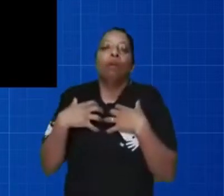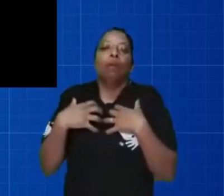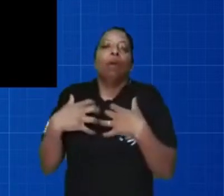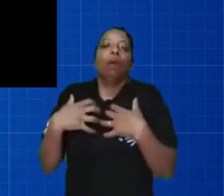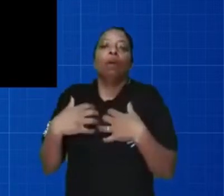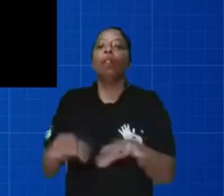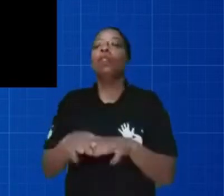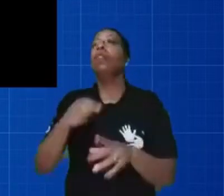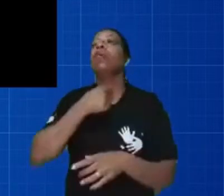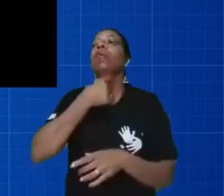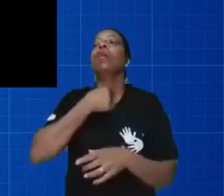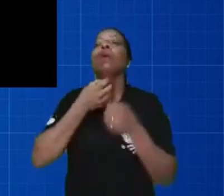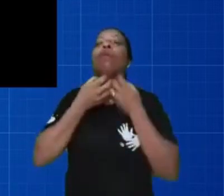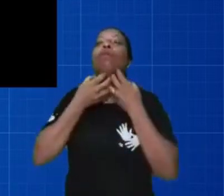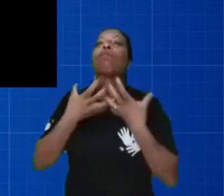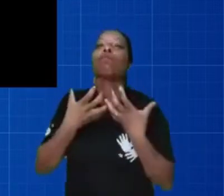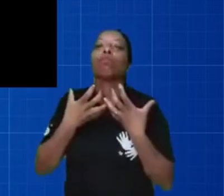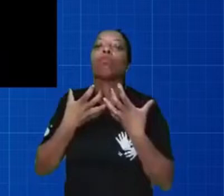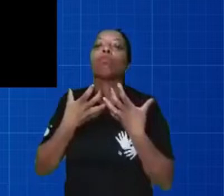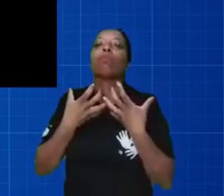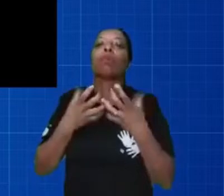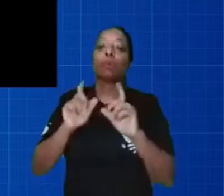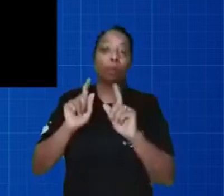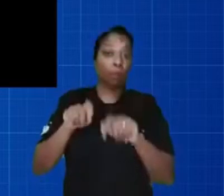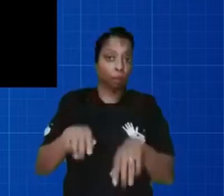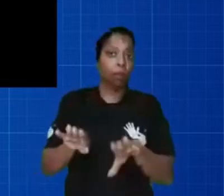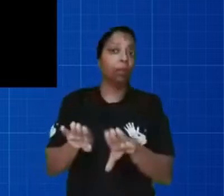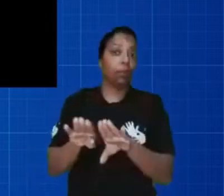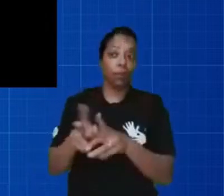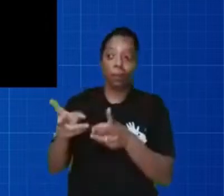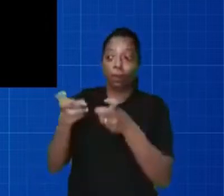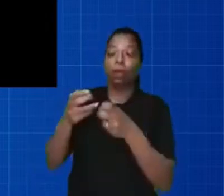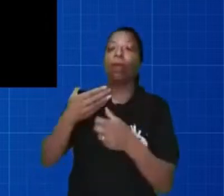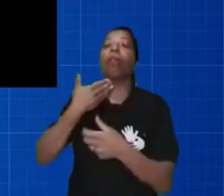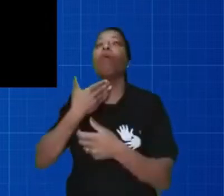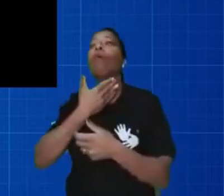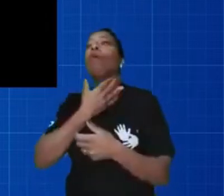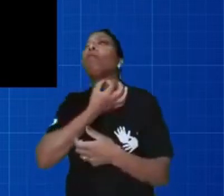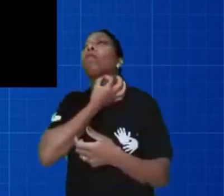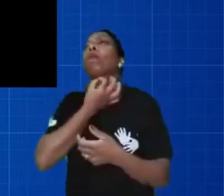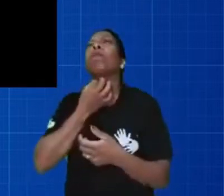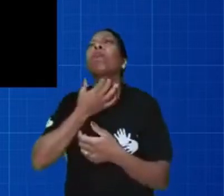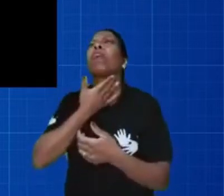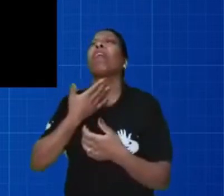gente percebe no toque, fica dolorido, fica mais inchado, né? E como específico são as lesões de